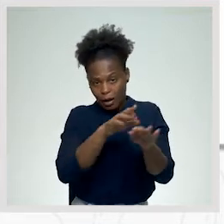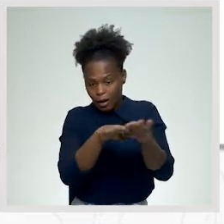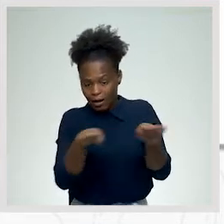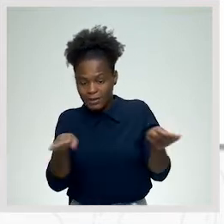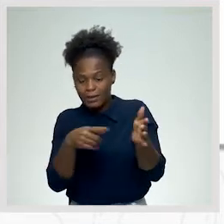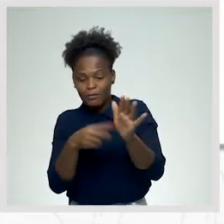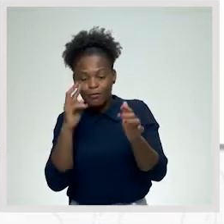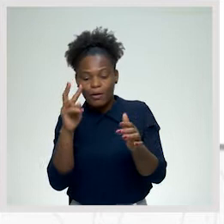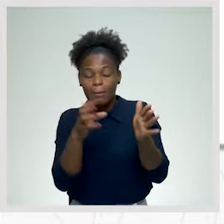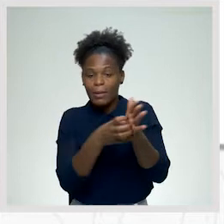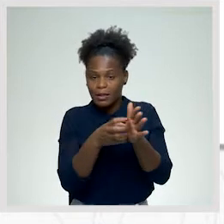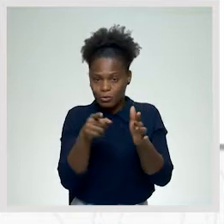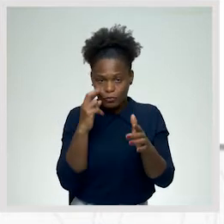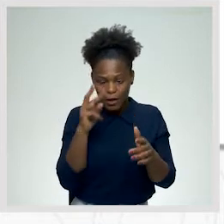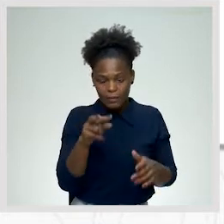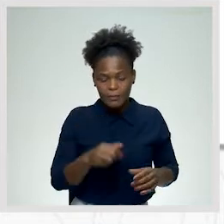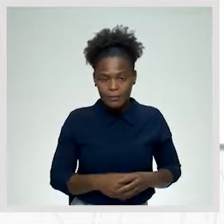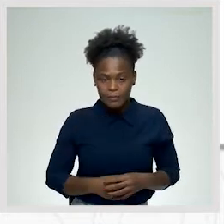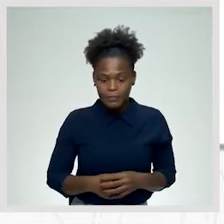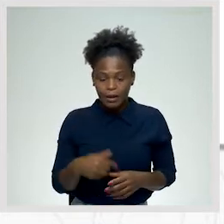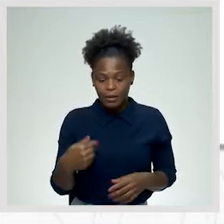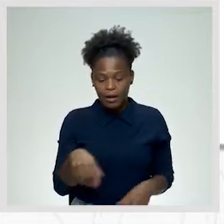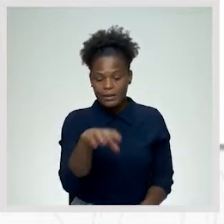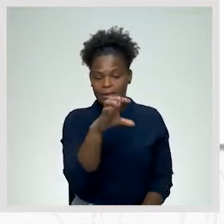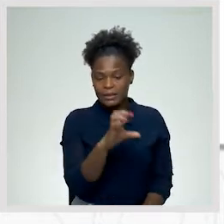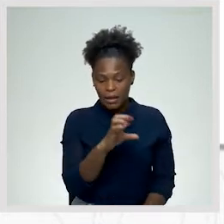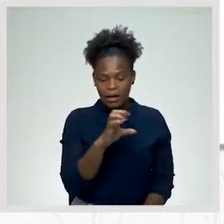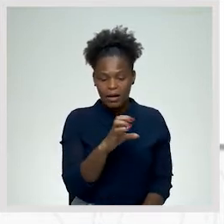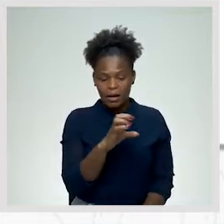figura, nós temos C